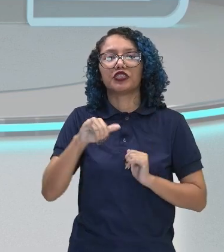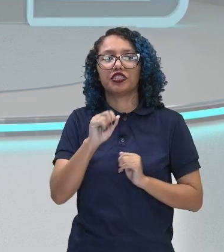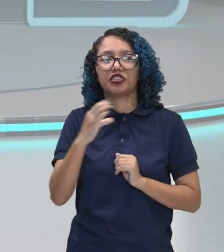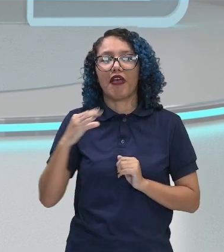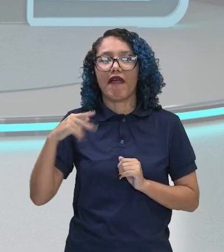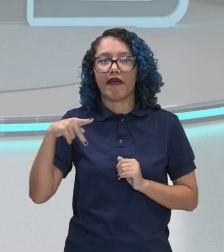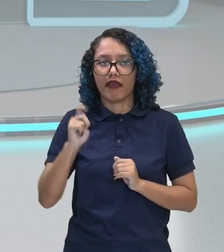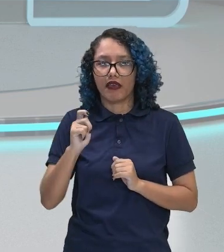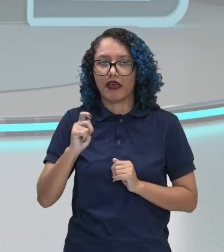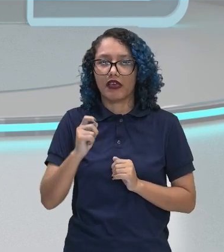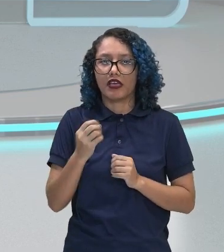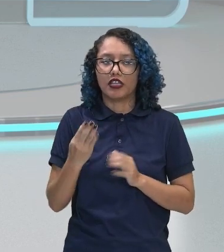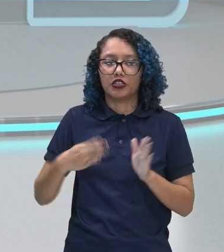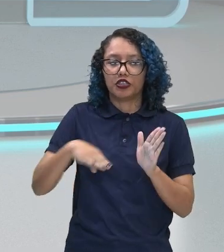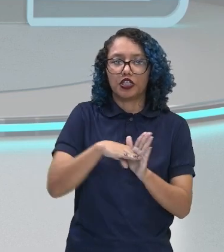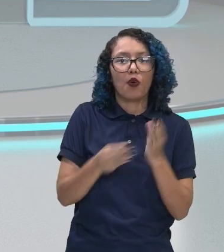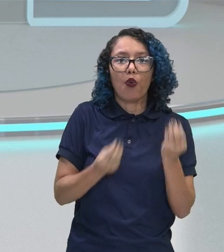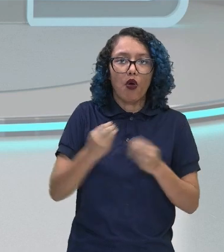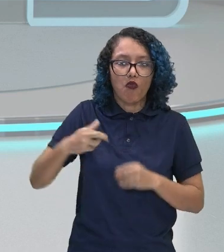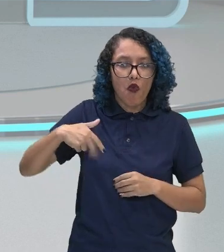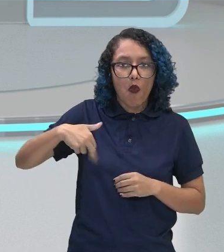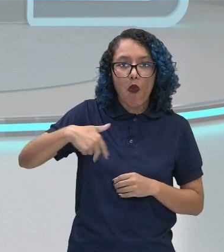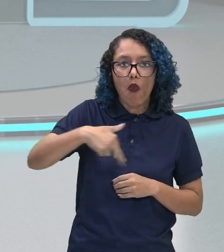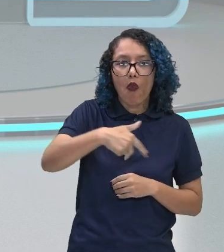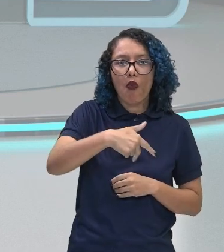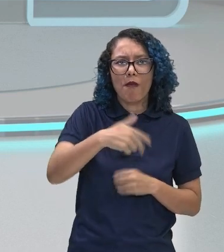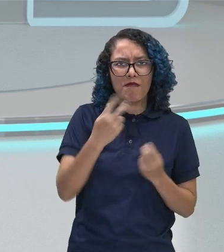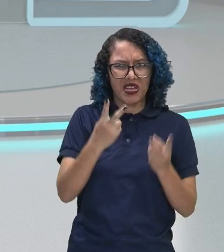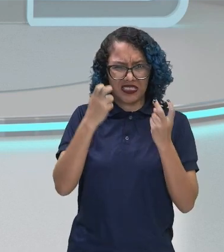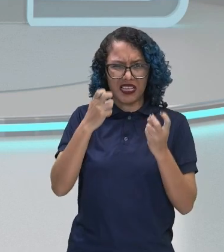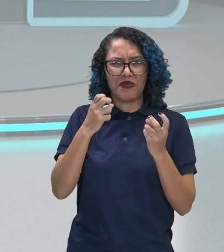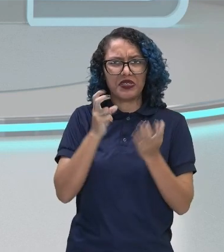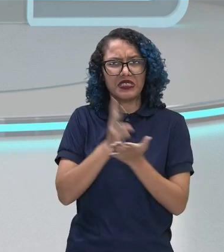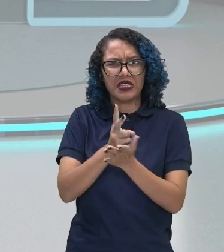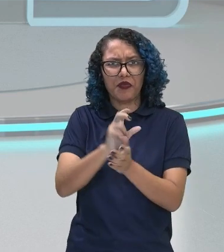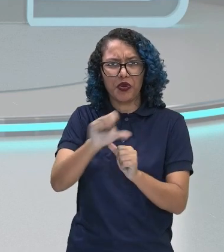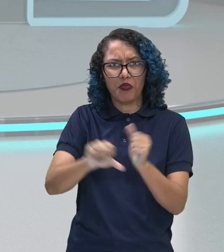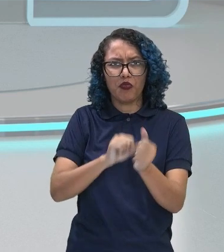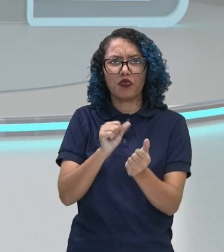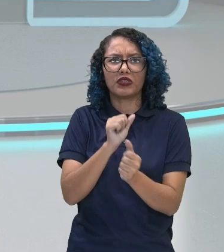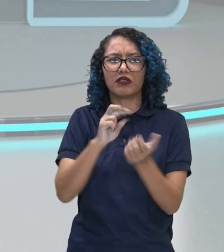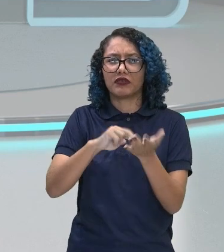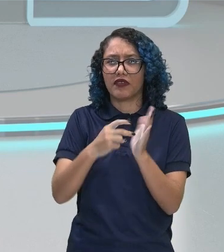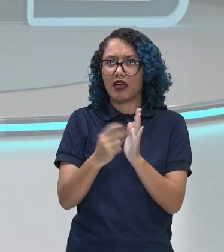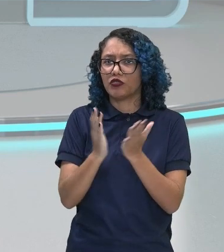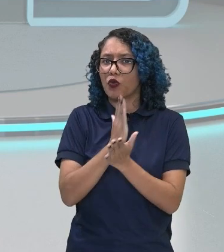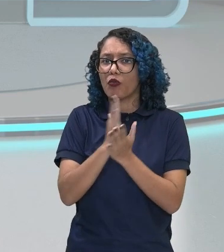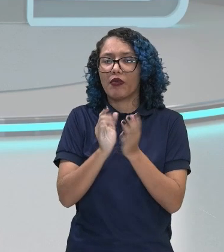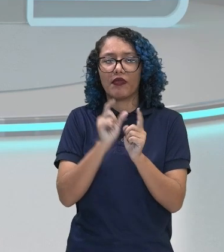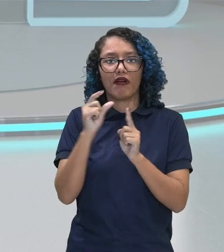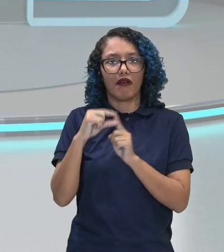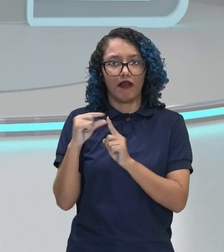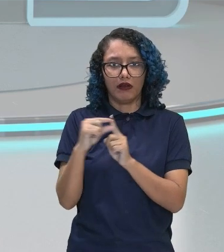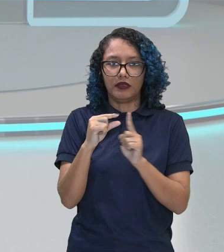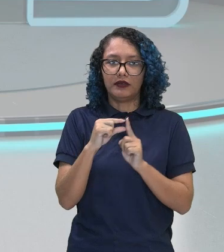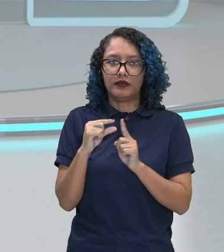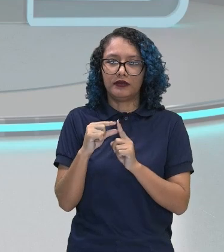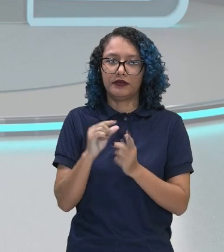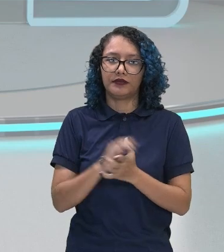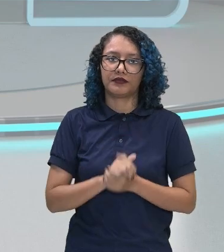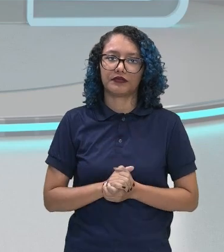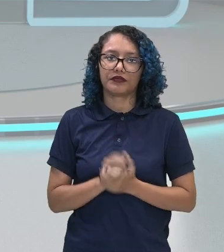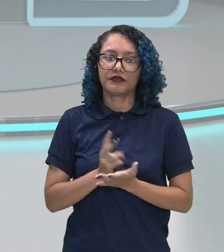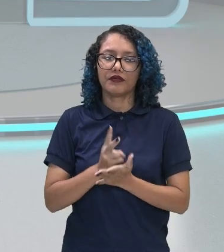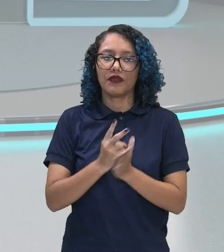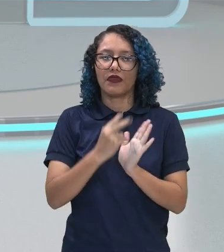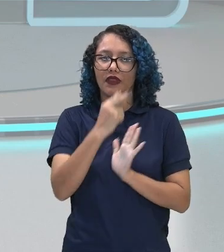função do advérbio é sempre descrever, é sempre estar modificando alguma coisa. Continuando então no nosso texto, aí nós falamos